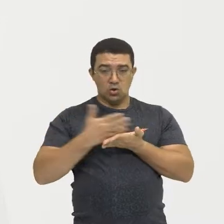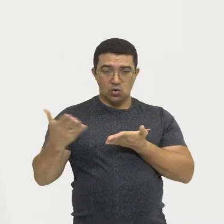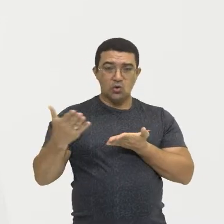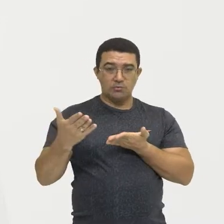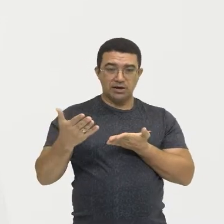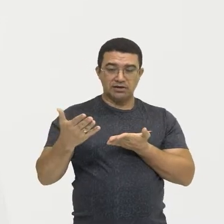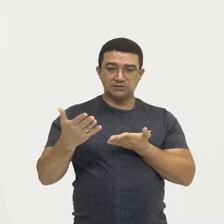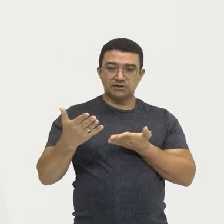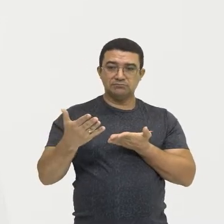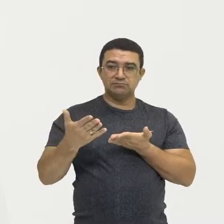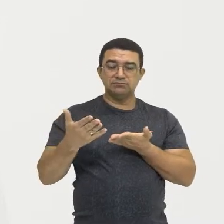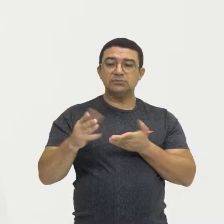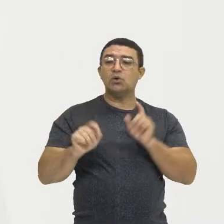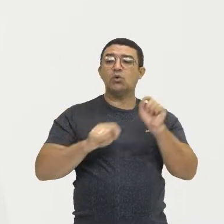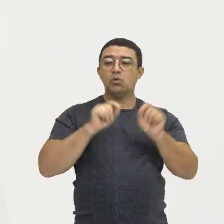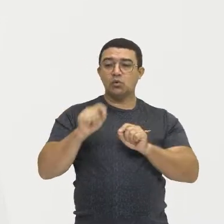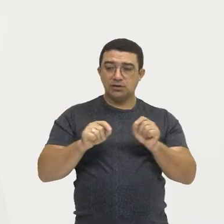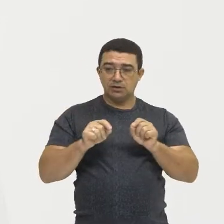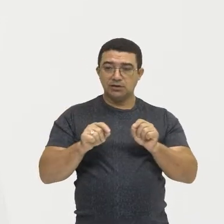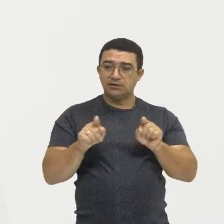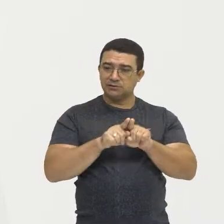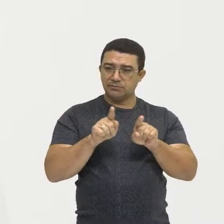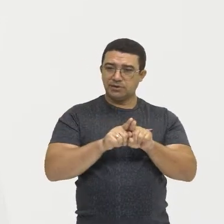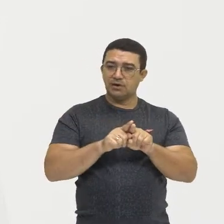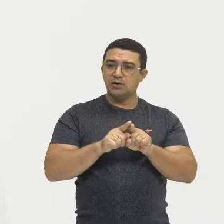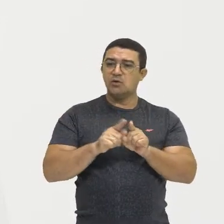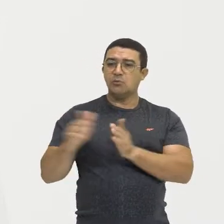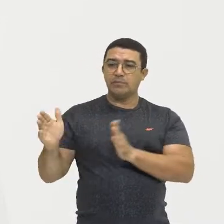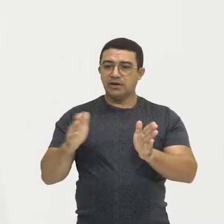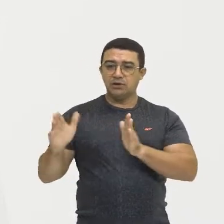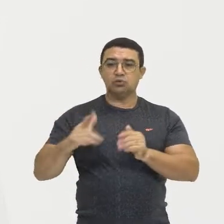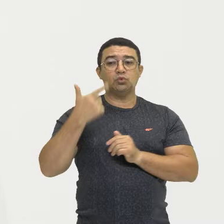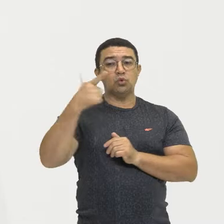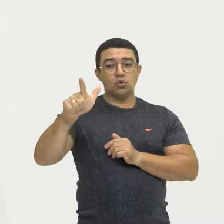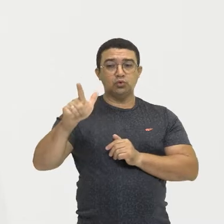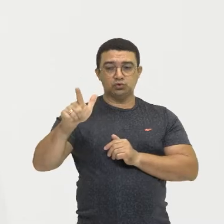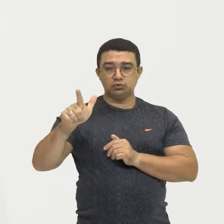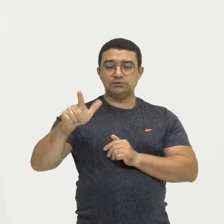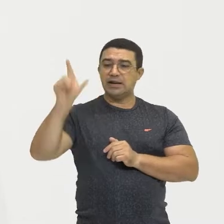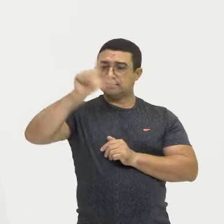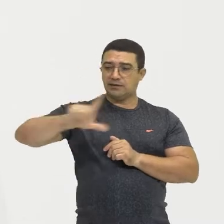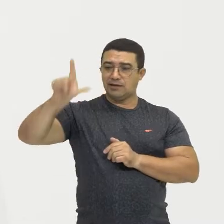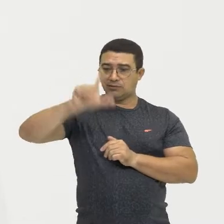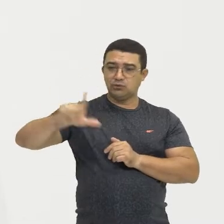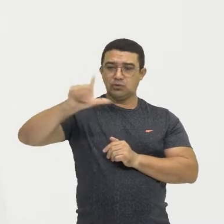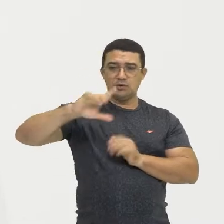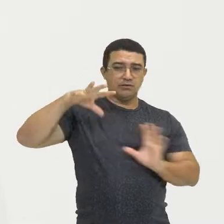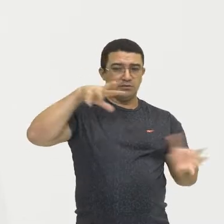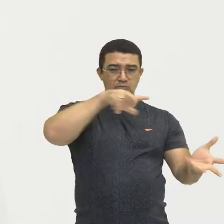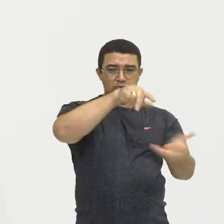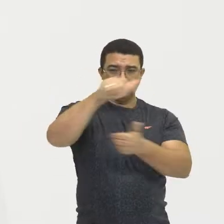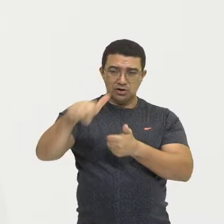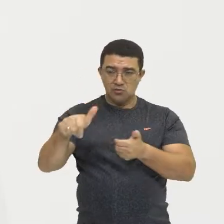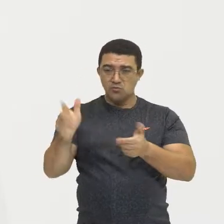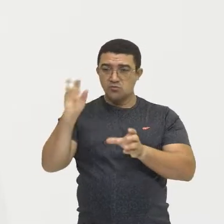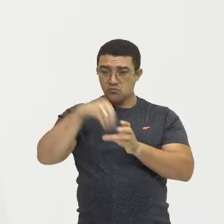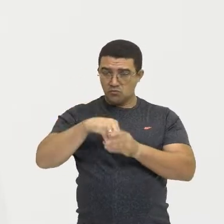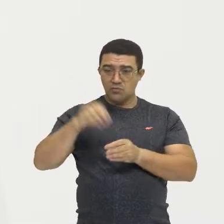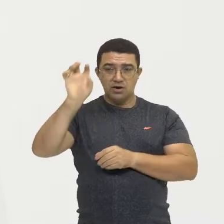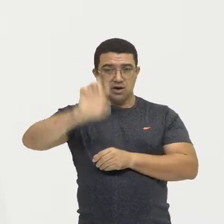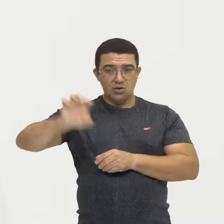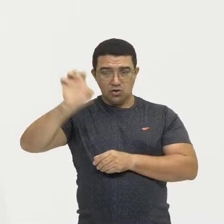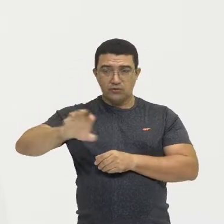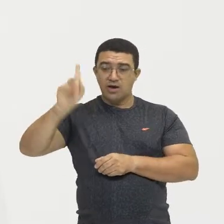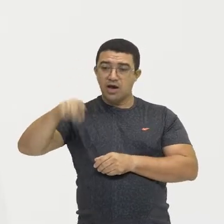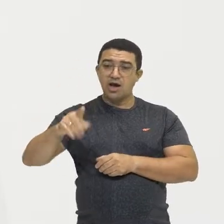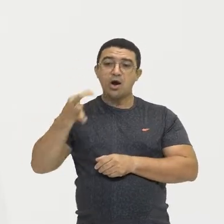um segundo momento muito importante da literatura, não é, mundial, da literatura na Europa, que é exatamente